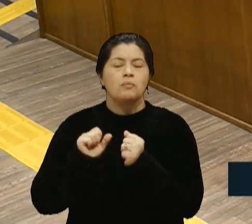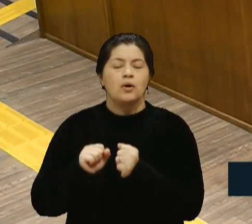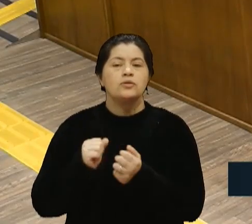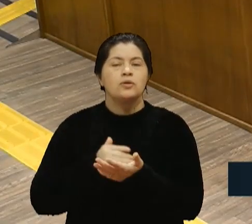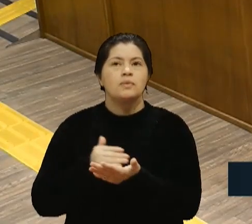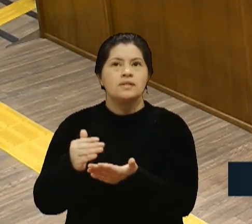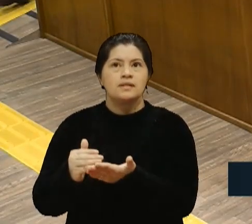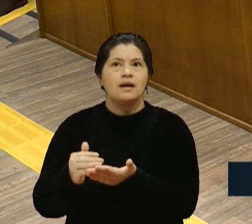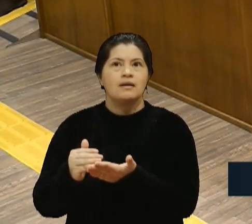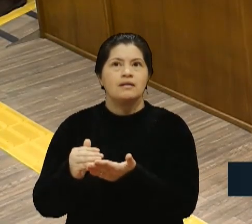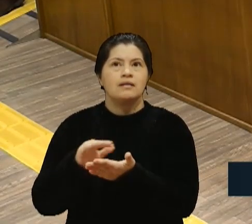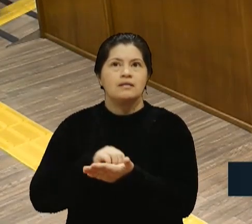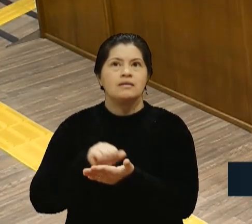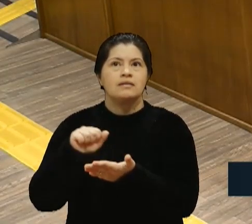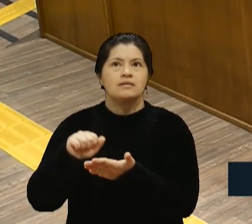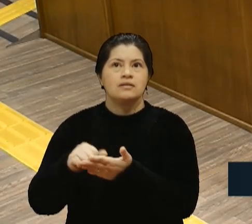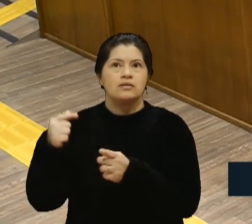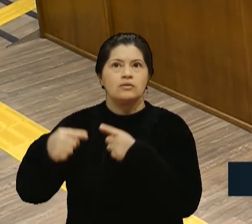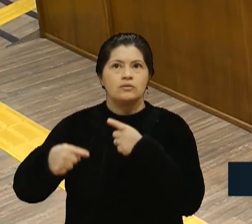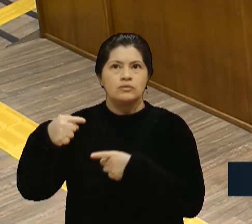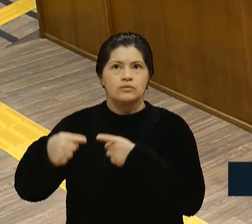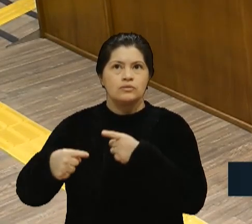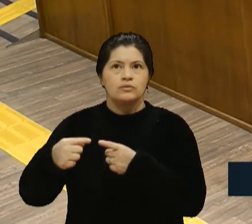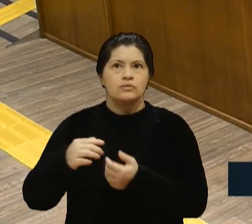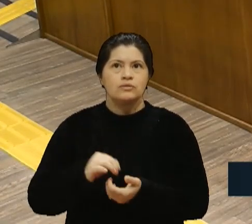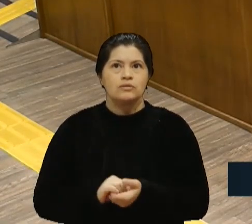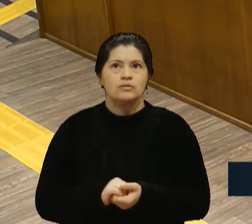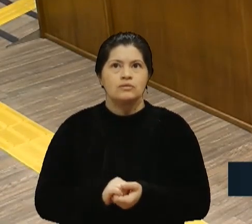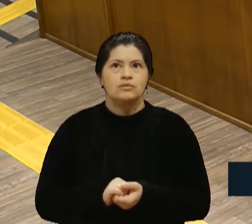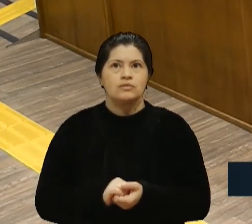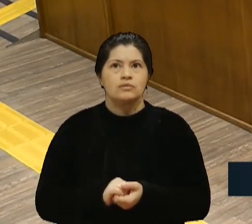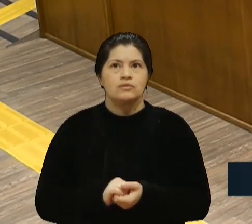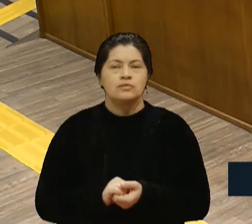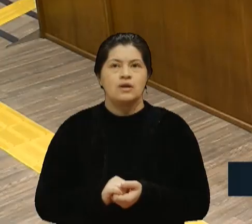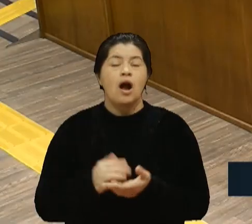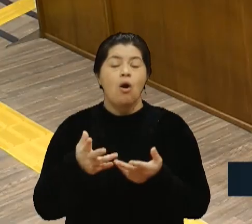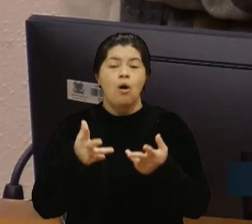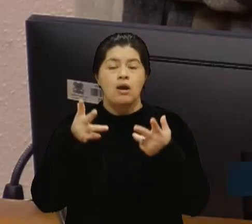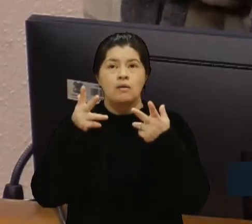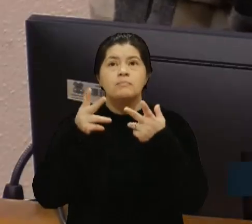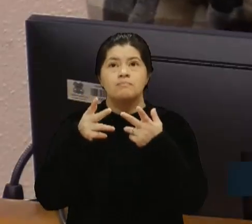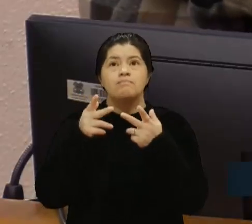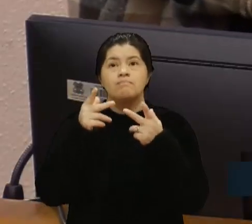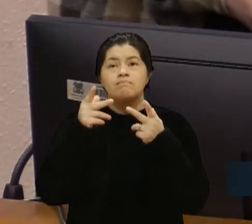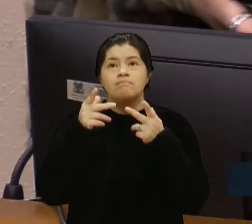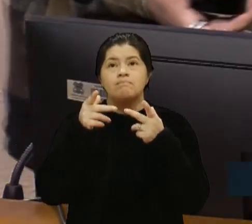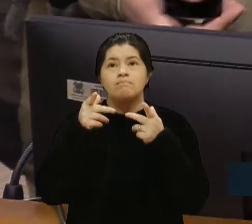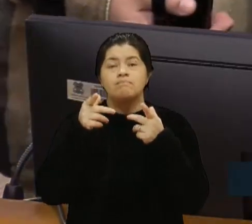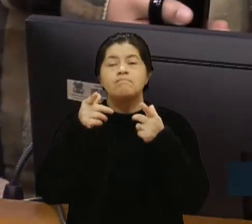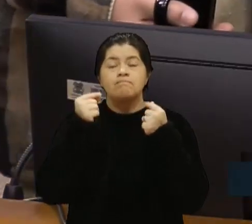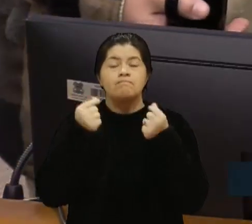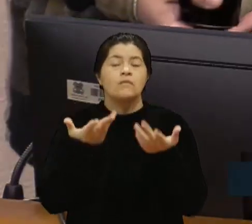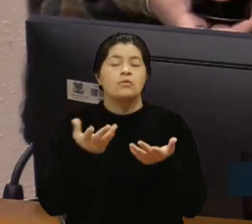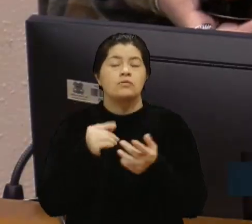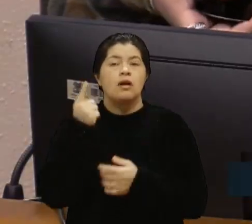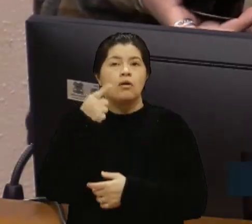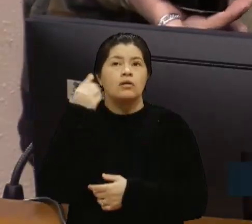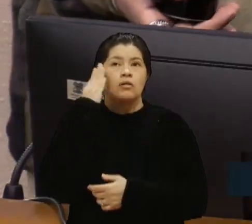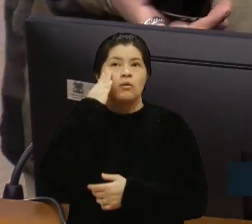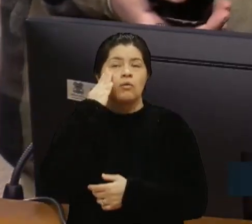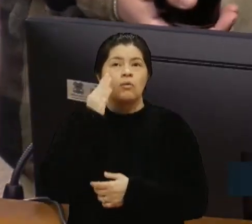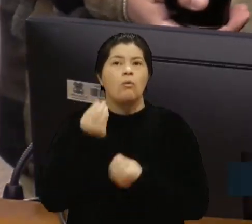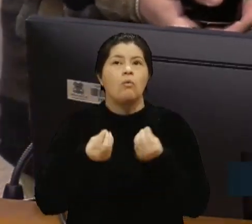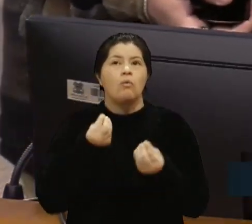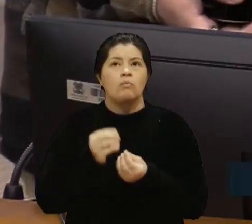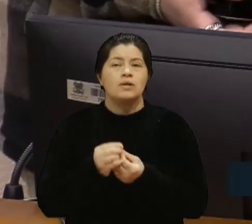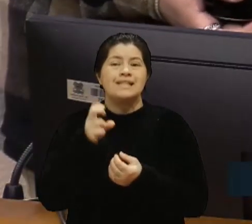iniciar as inscrições para o debate. Eu peço a atenção de vocês para que vocês entendam como vai funcionar. Vocês